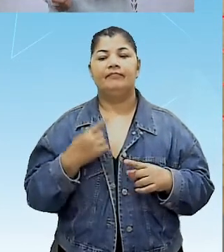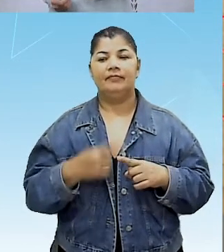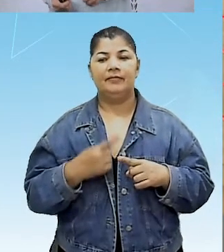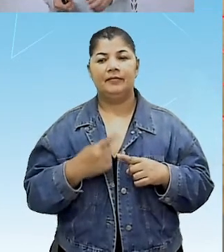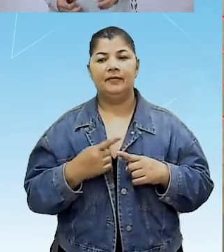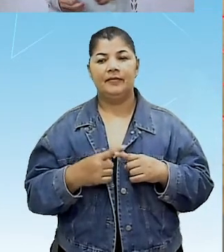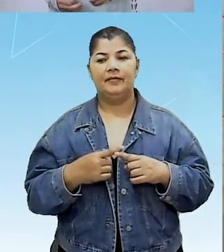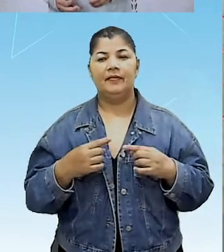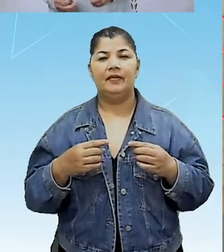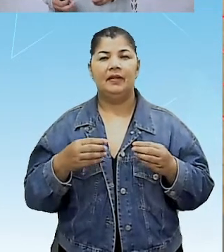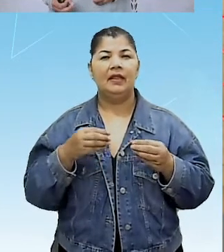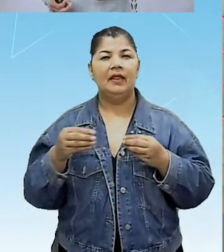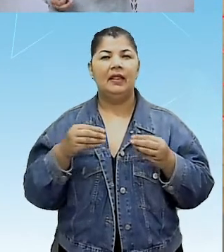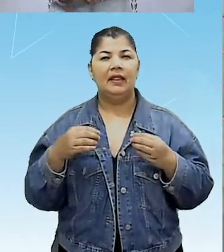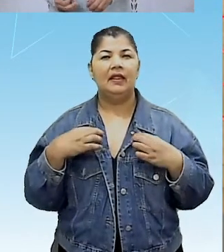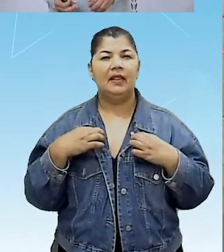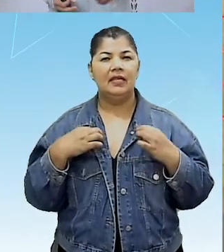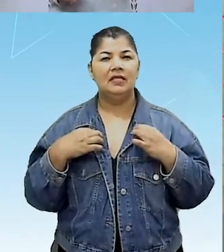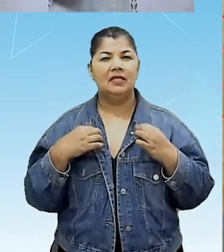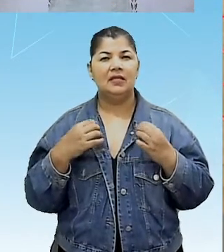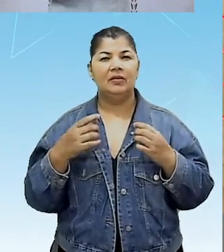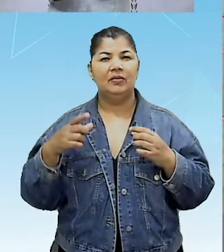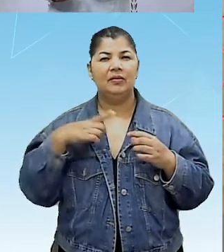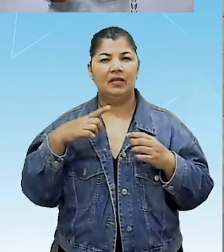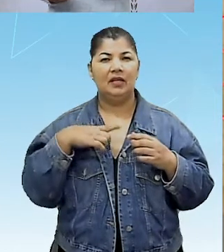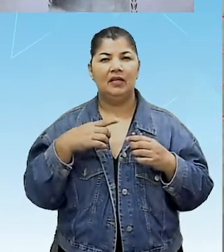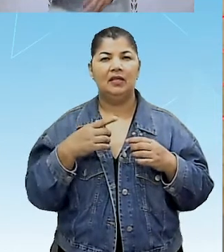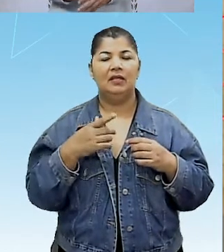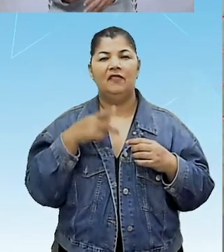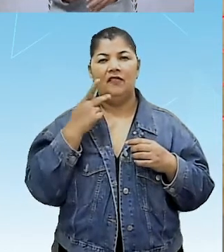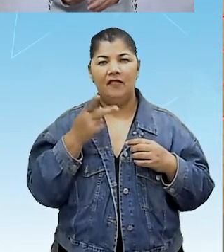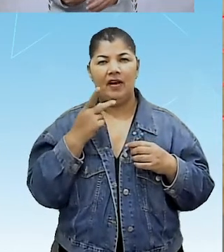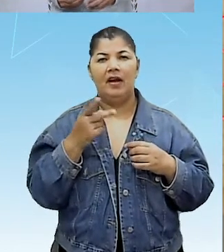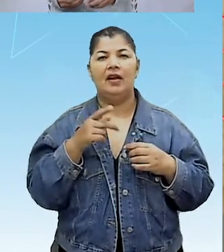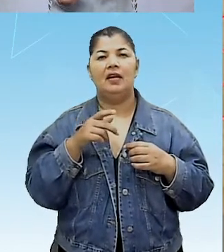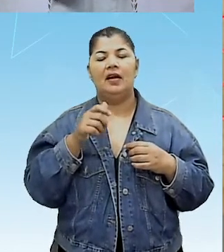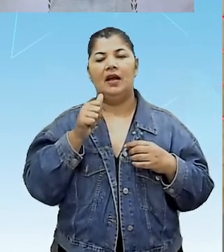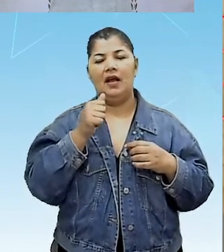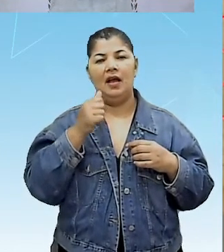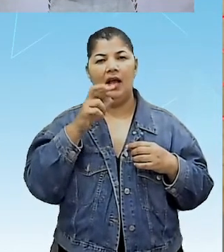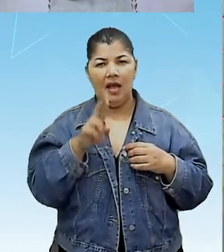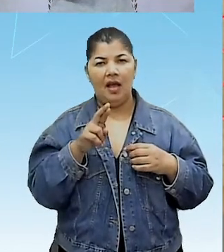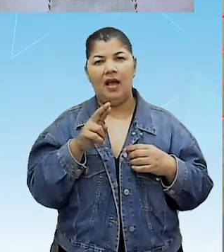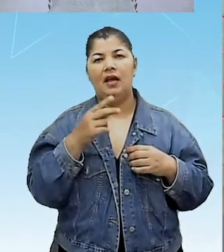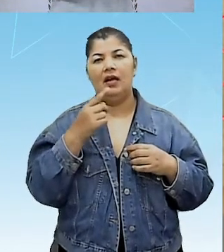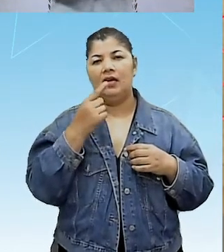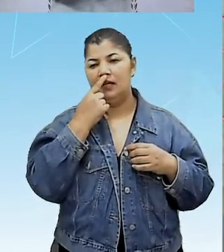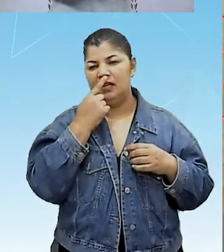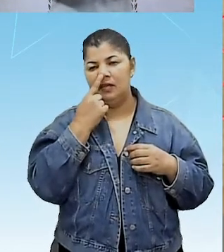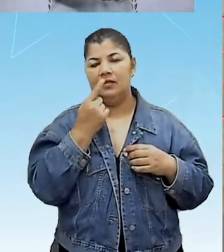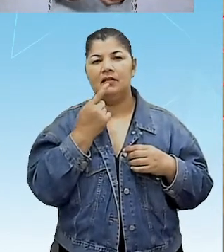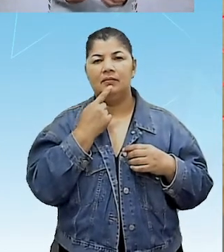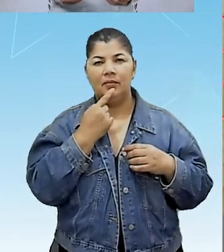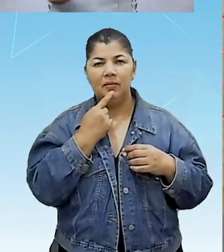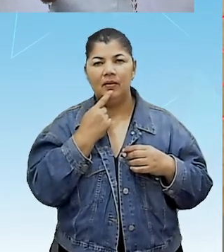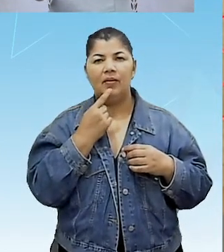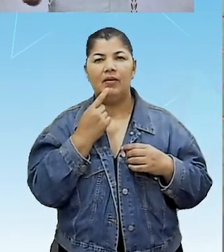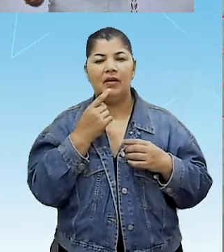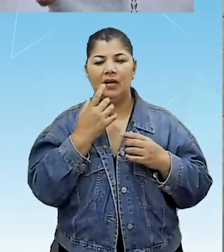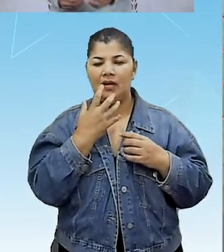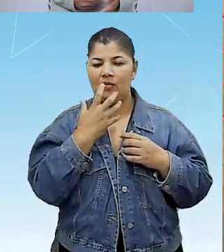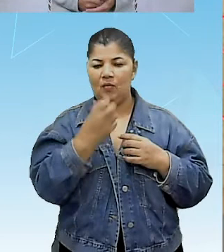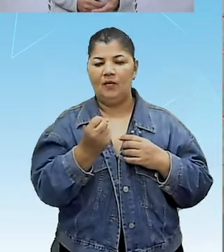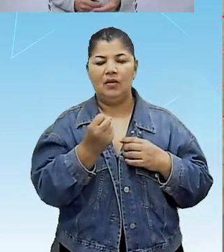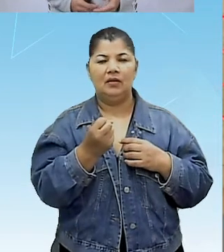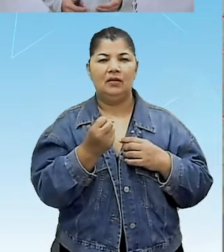de tecido, ela absorve muito. Quando a gente fala, quando a gente respira, o suor umedecida o tecido e facilita